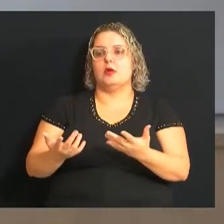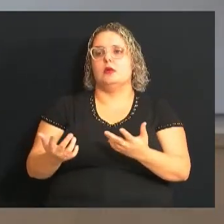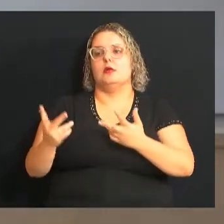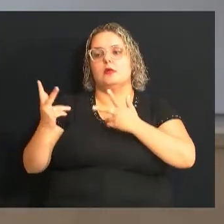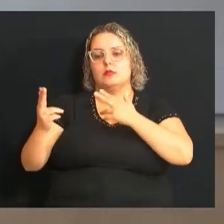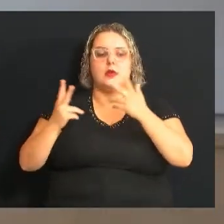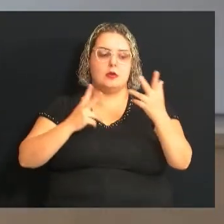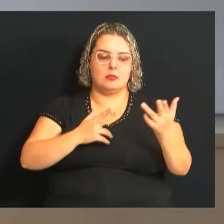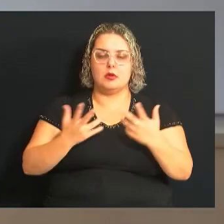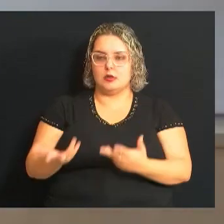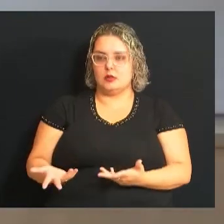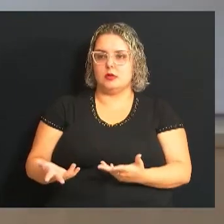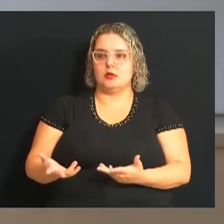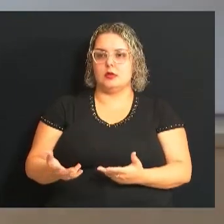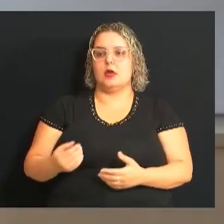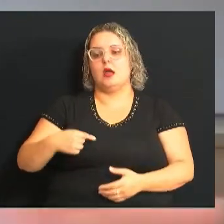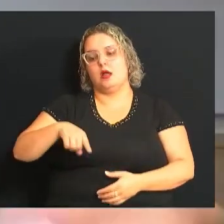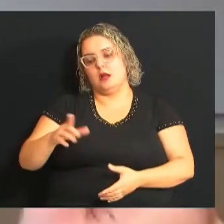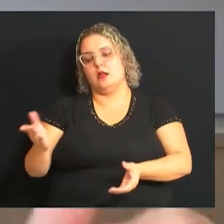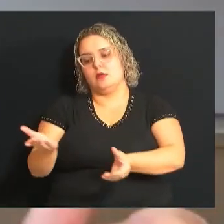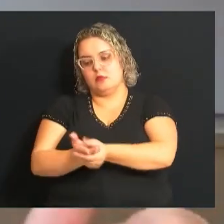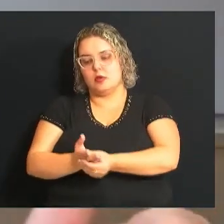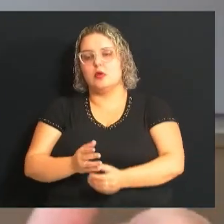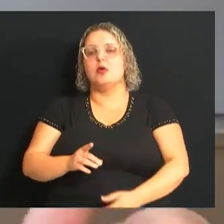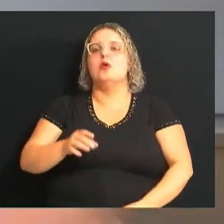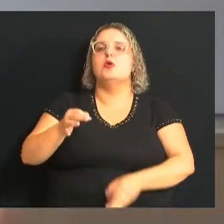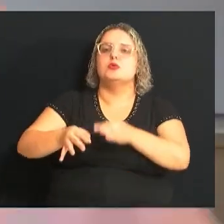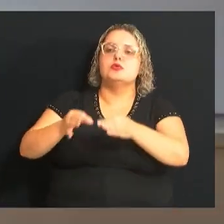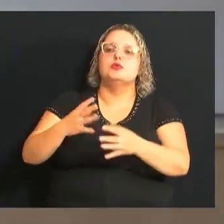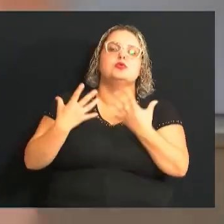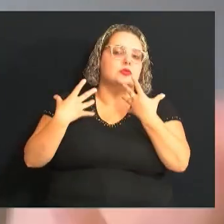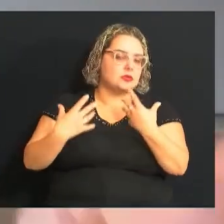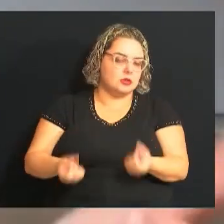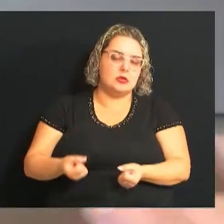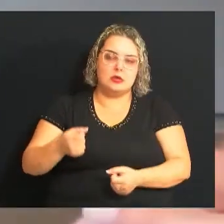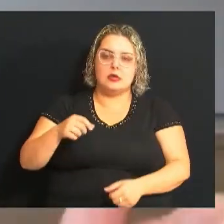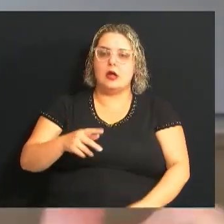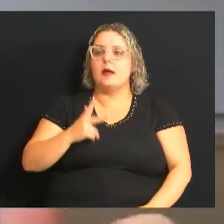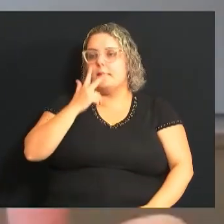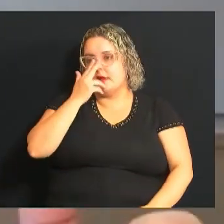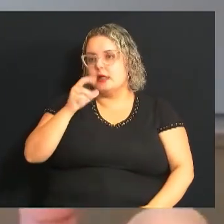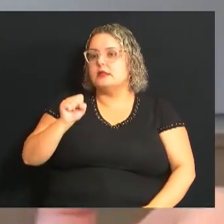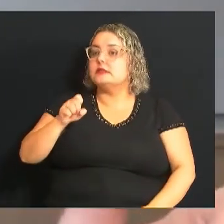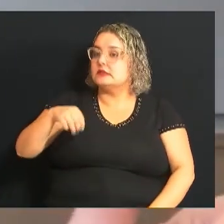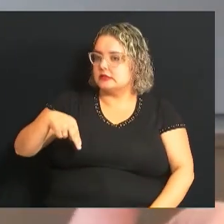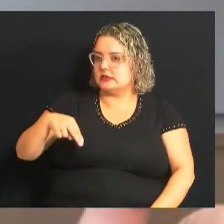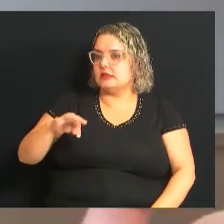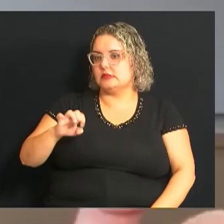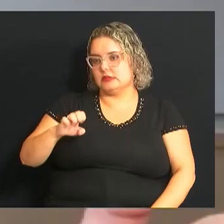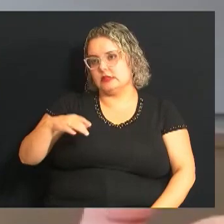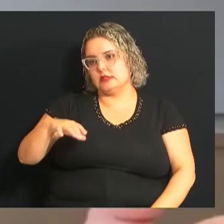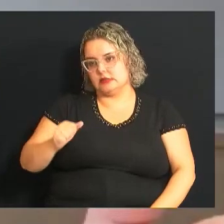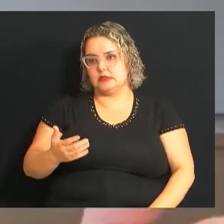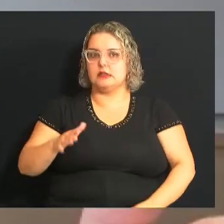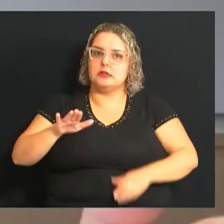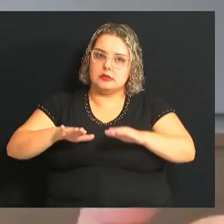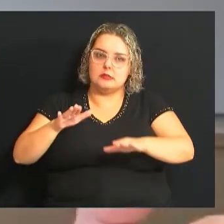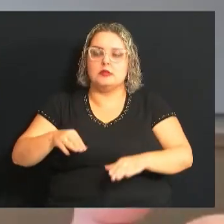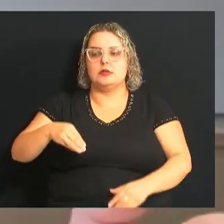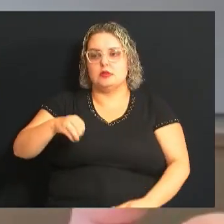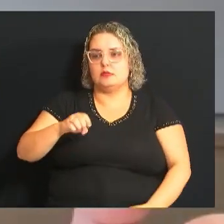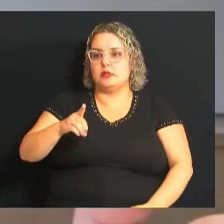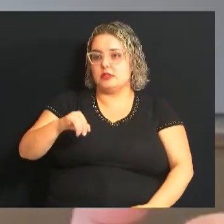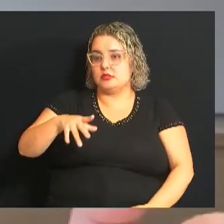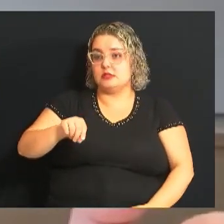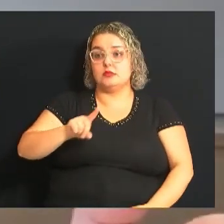leva para o judiciário, o juiz homologa e vale como uma sentença. Depende um pouco do âmbito da mediação, realmente. Se não for cumprido, isso